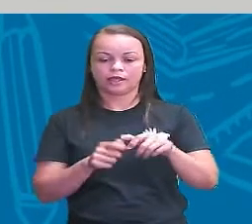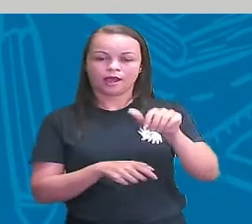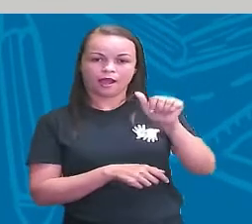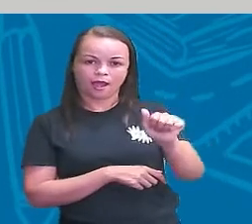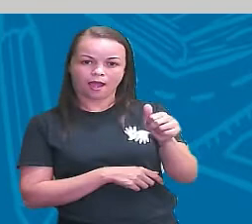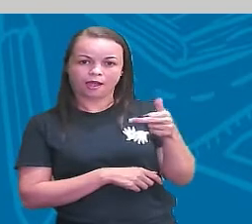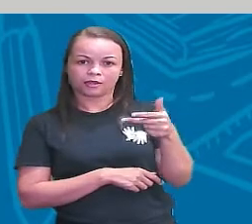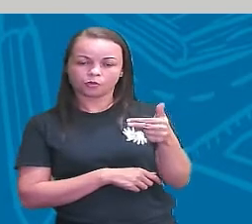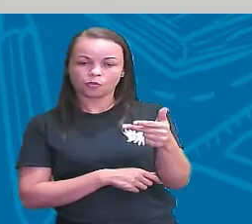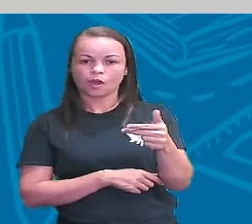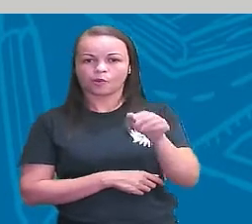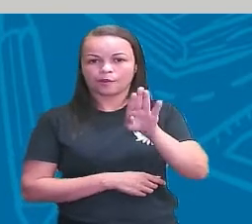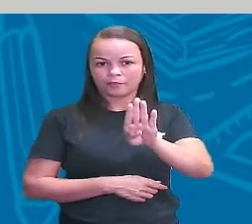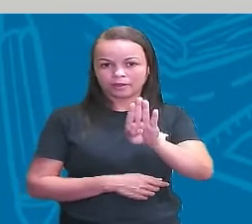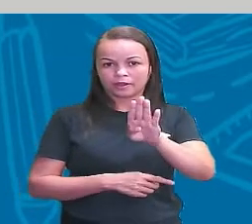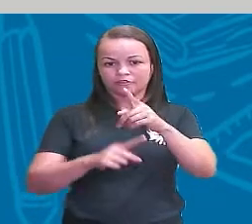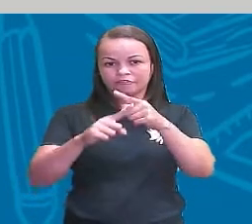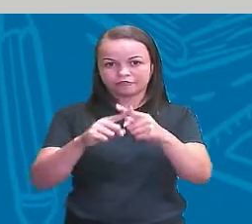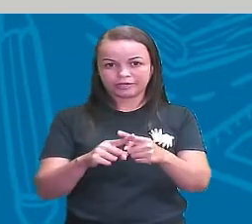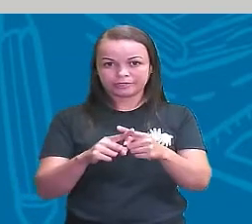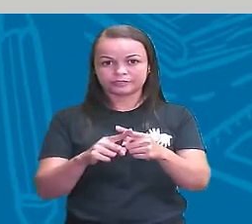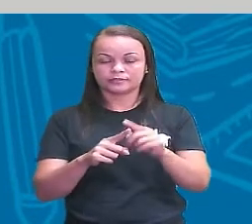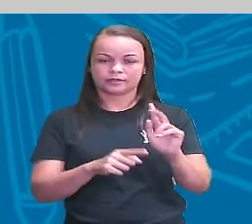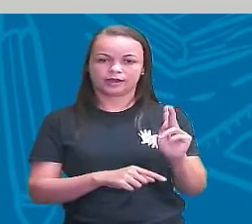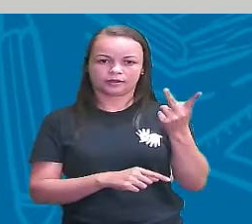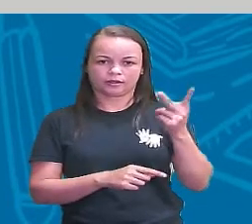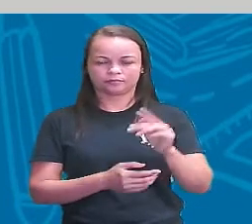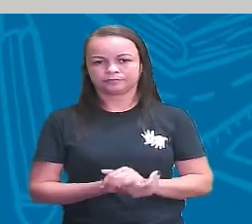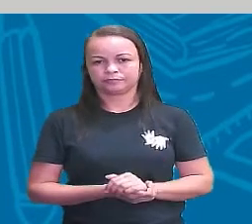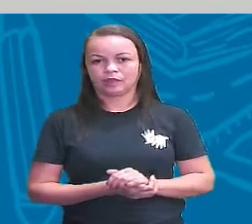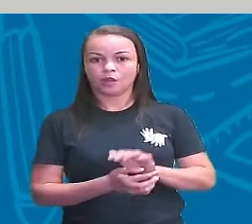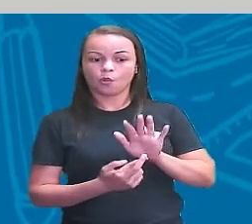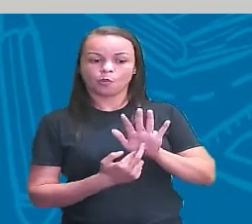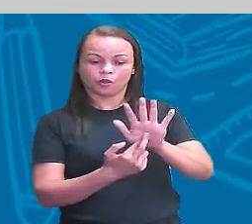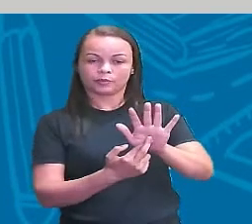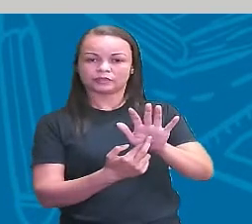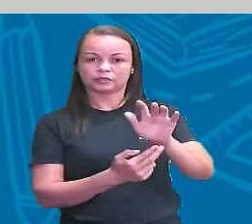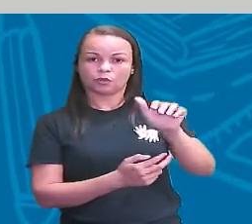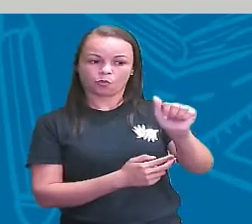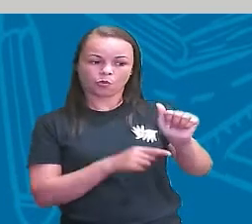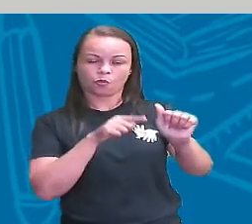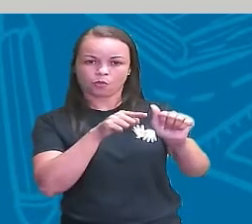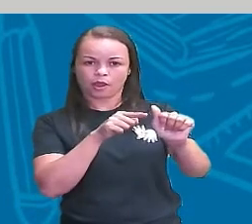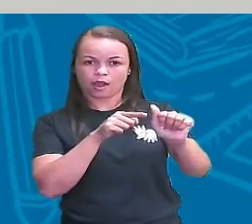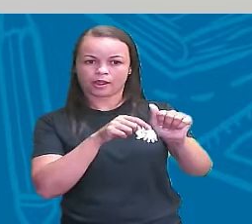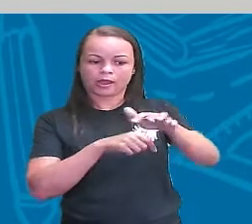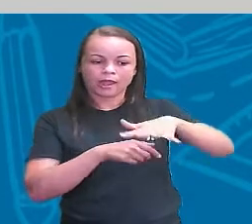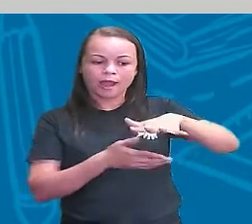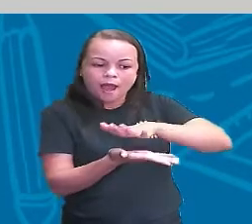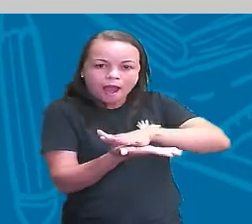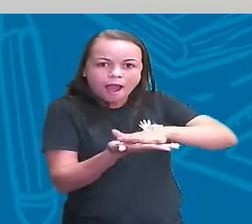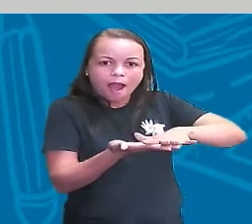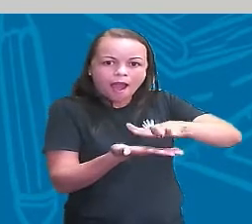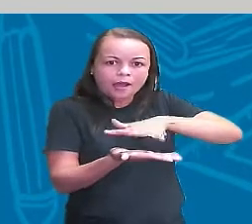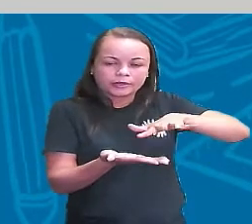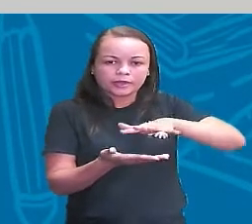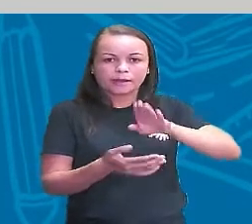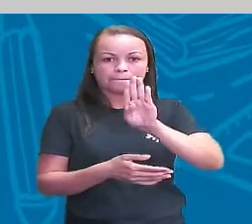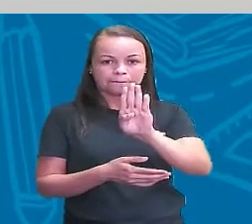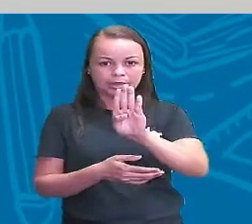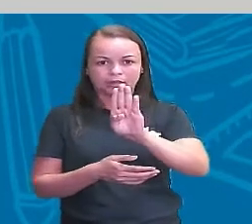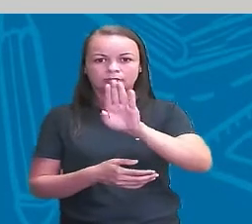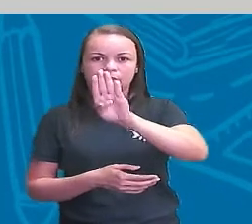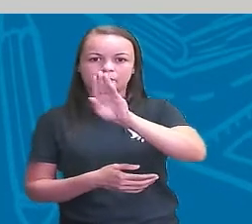B vezes H. Esse meu A, ele representa o quê? Área, tá? B de base e